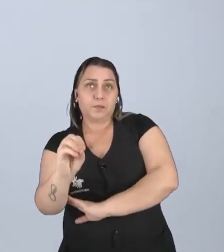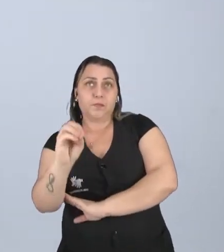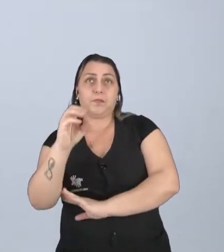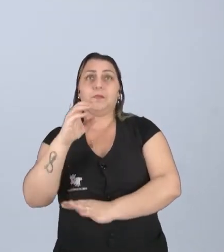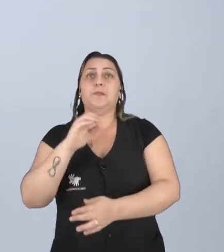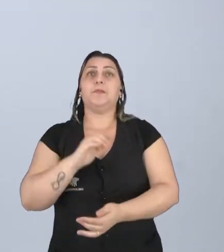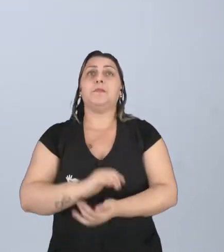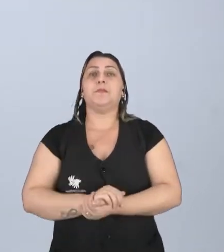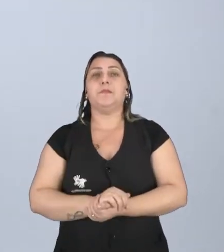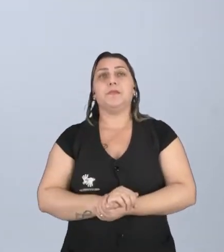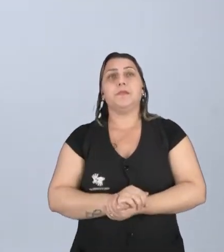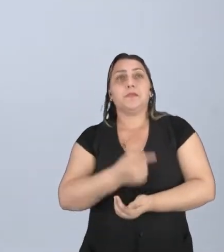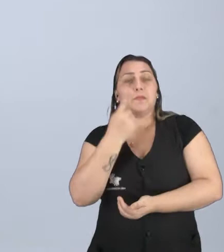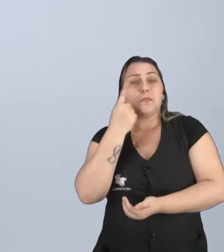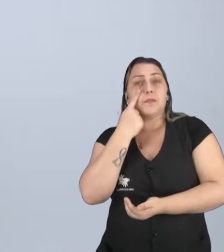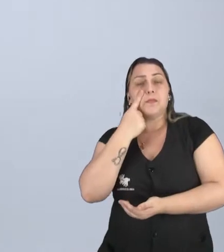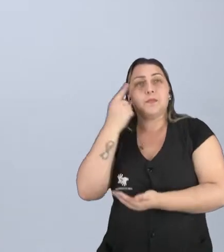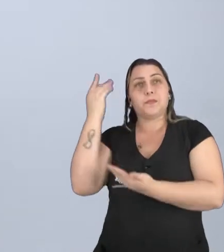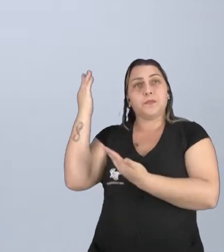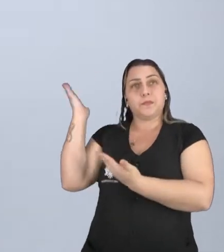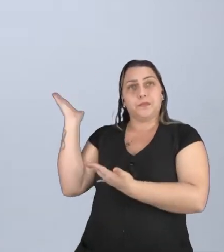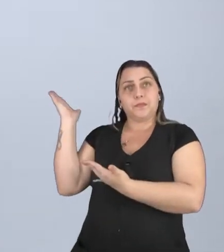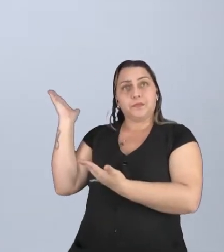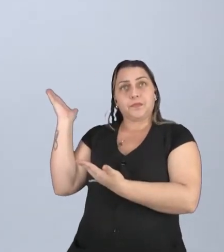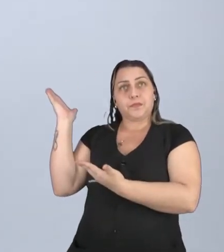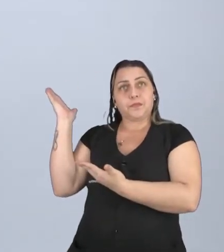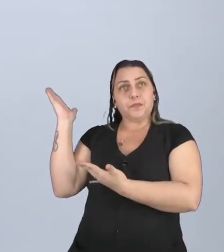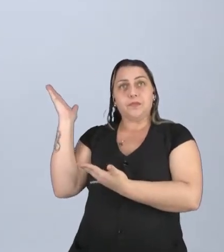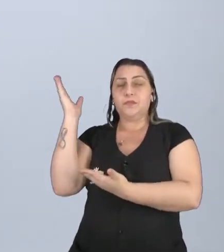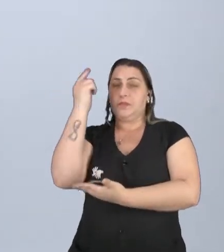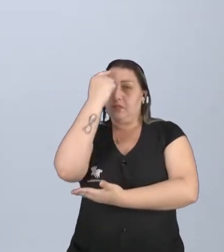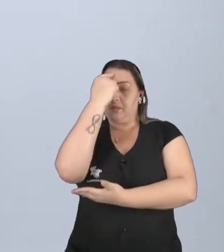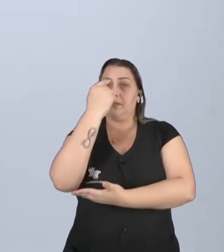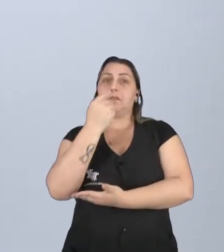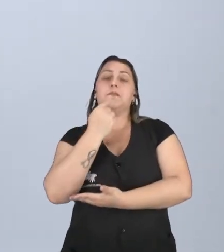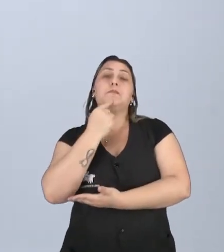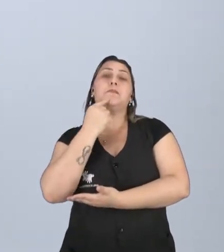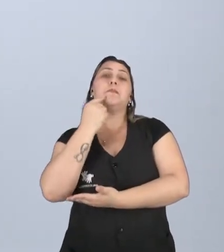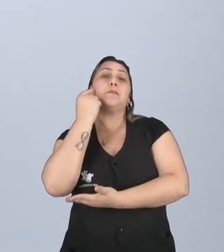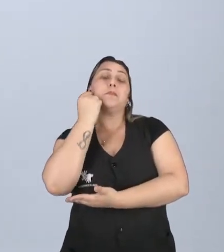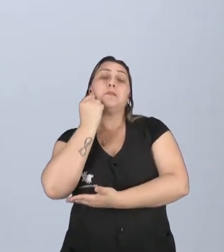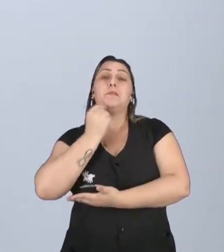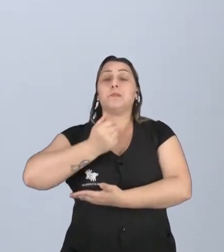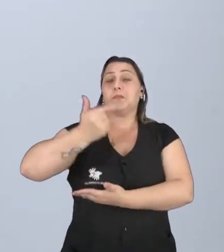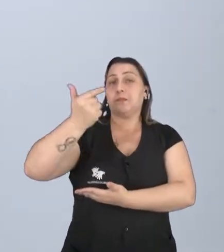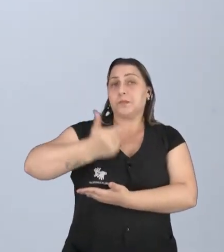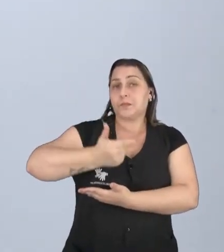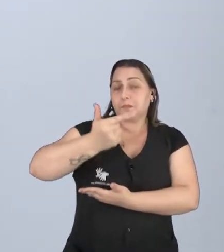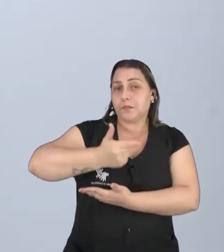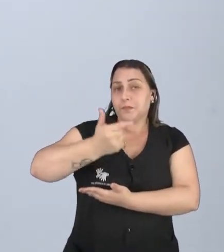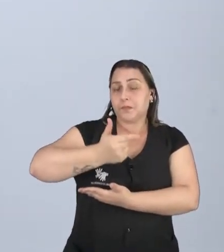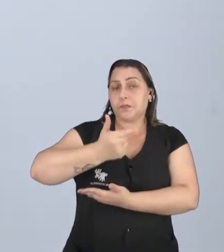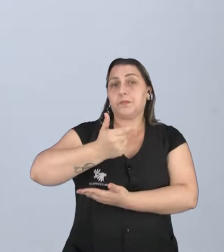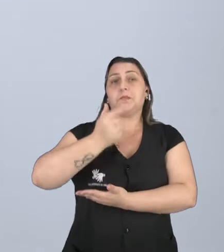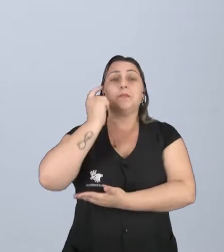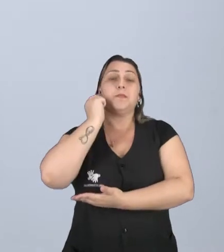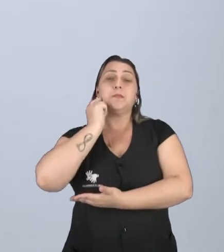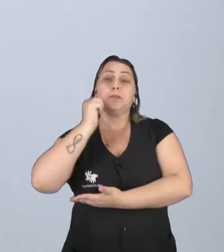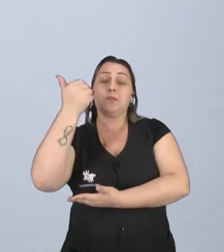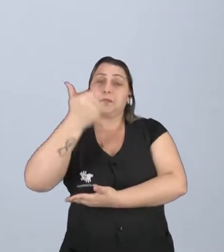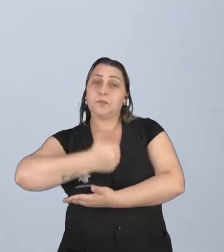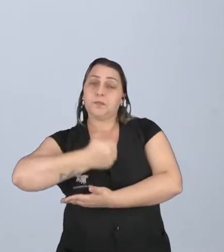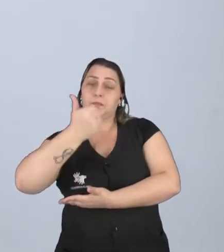1840. Aí temos, né, a figura, então, do Dom Pedro II, né, porque quando o Dom Pedro